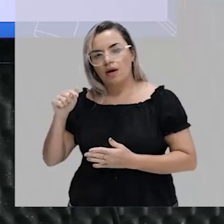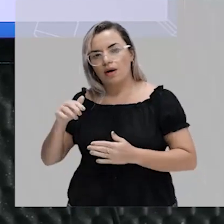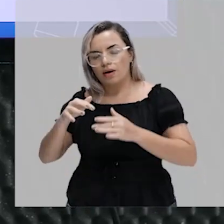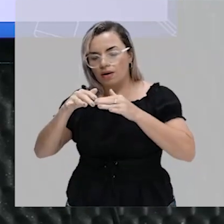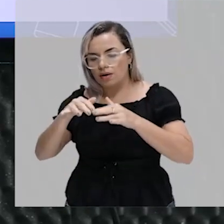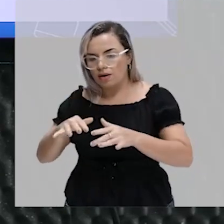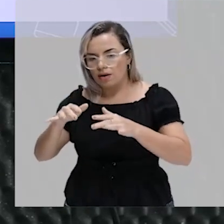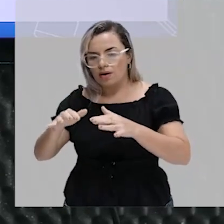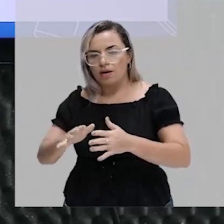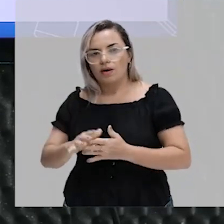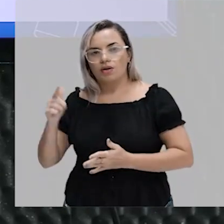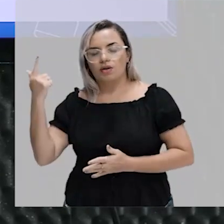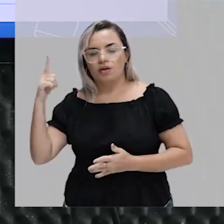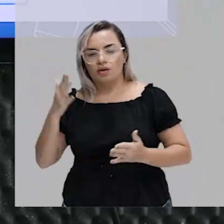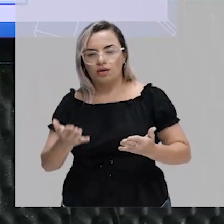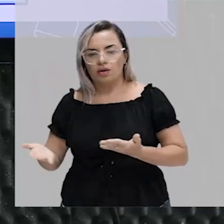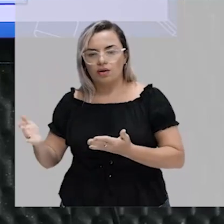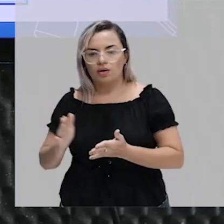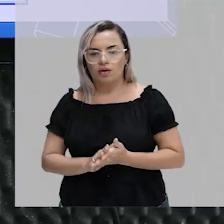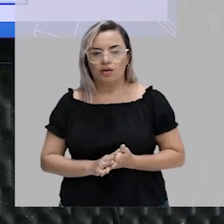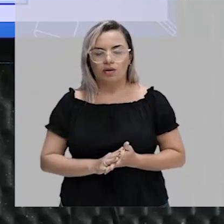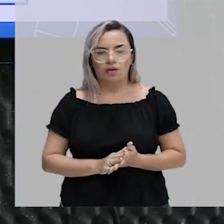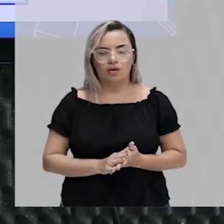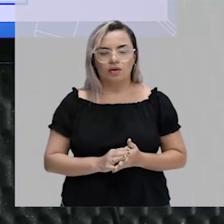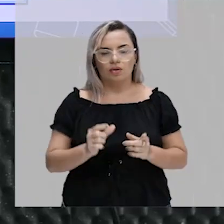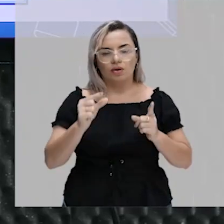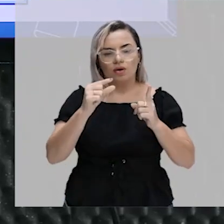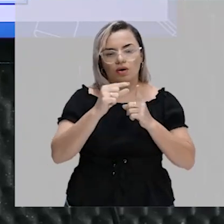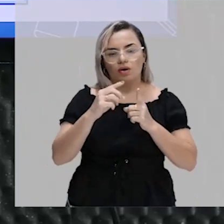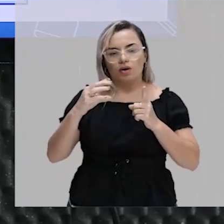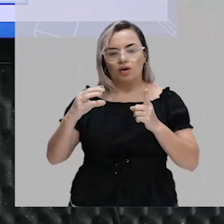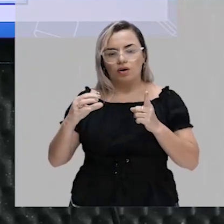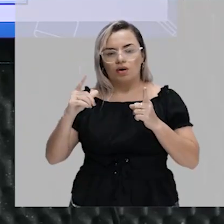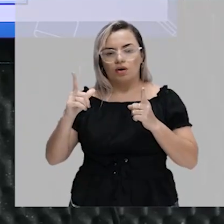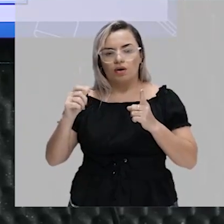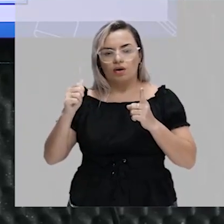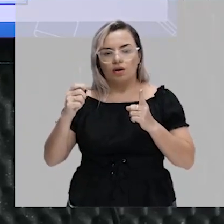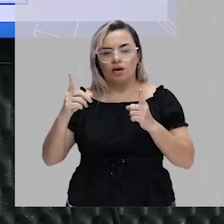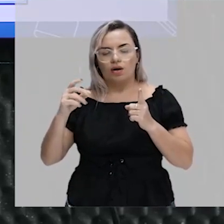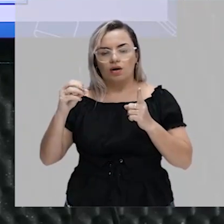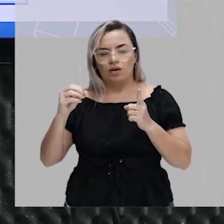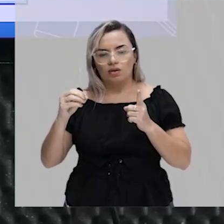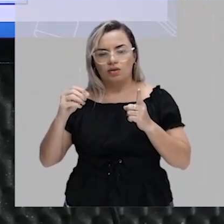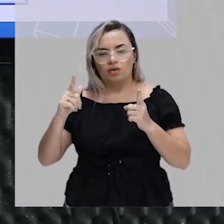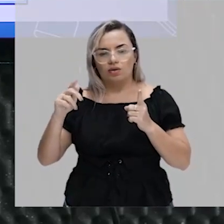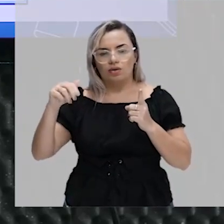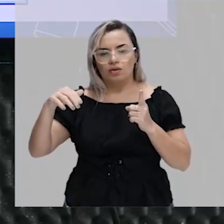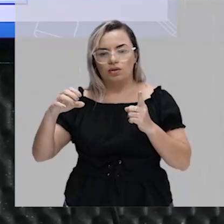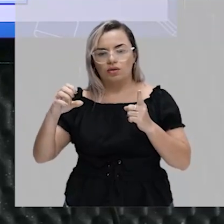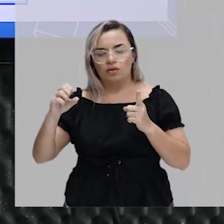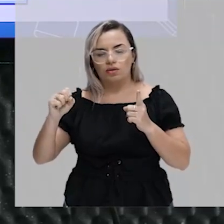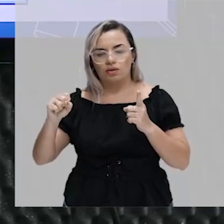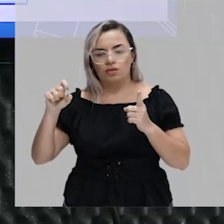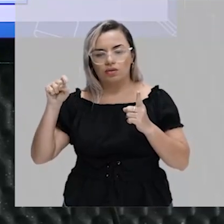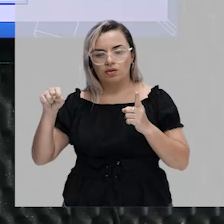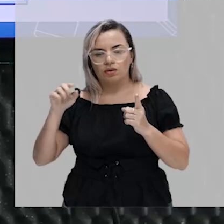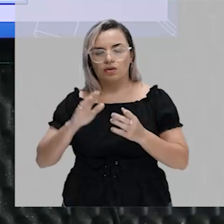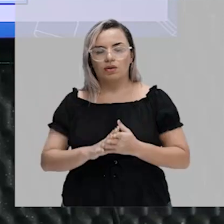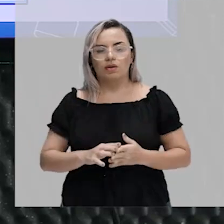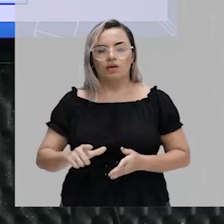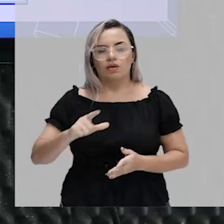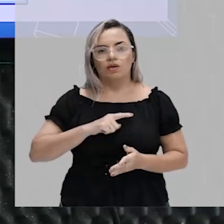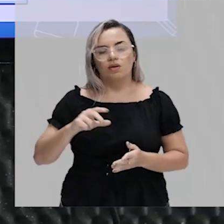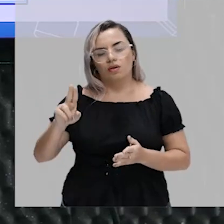de cladogênese, que é o que eu vou explicar para vocês aqui a grosso modo, tá? Nós temos uma unidade explicando bem direitinho a